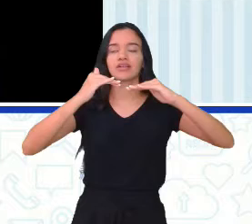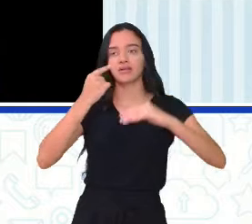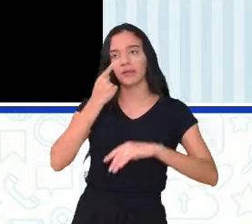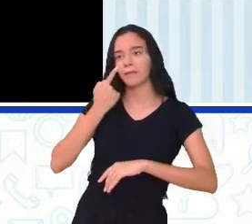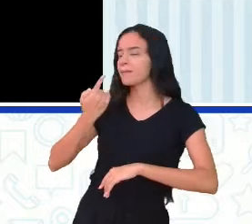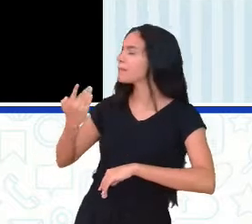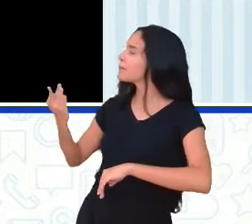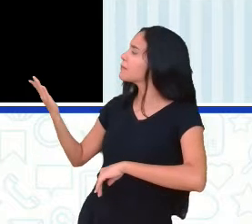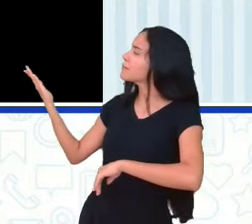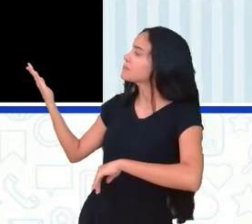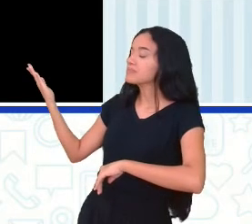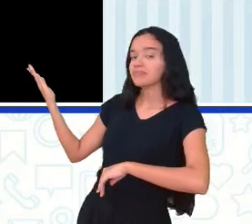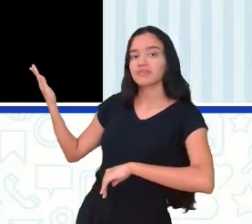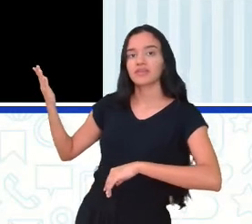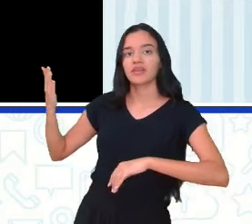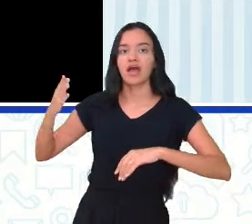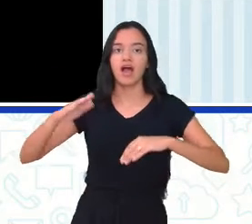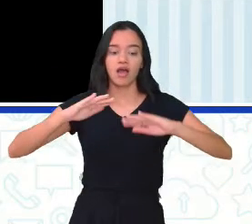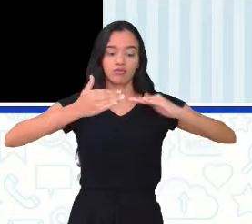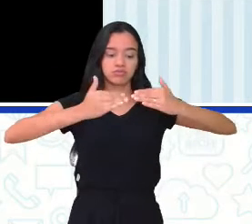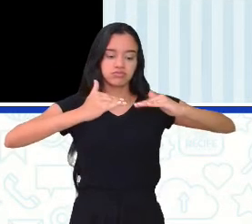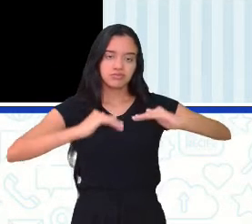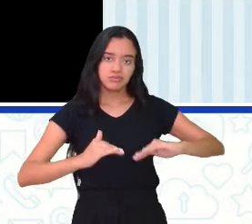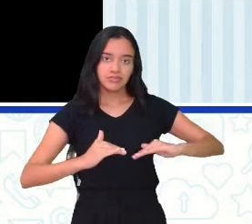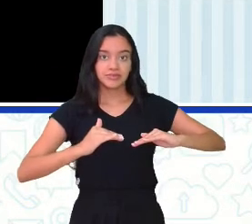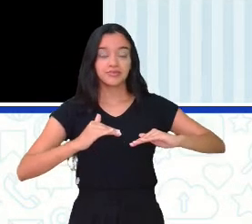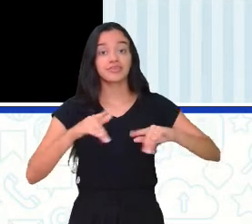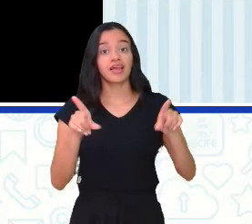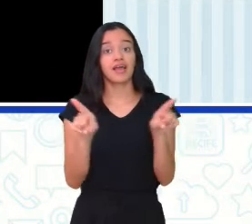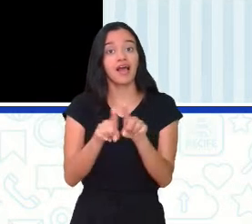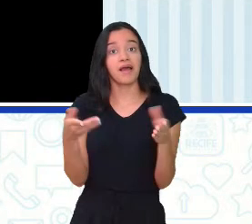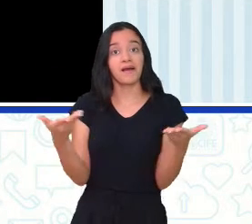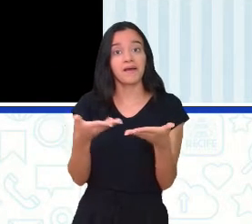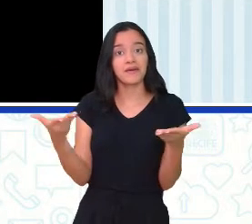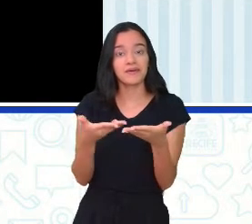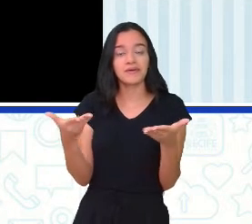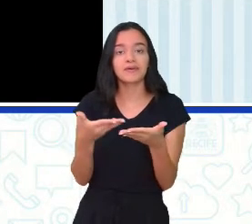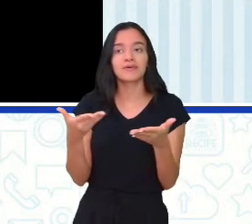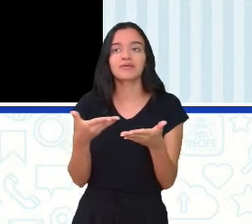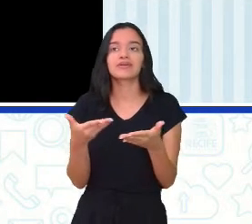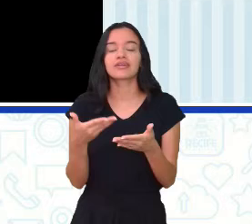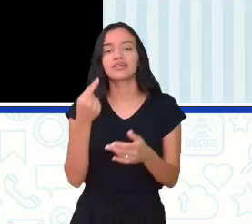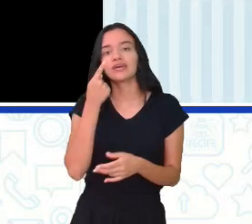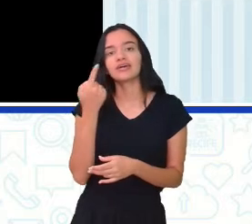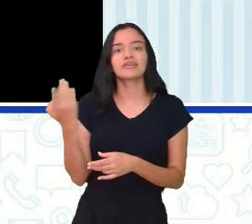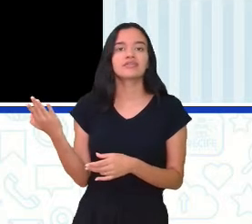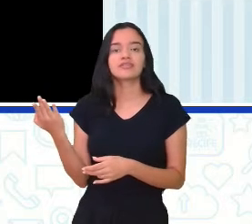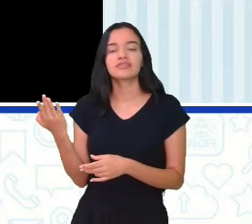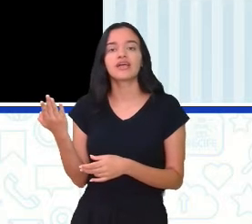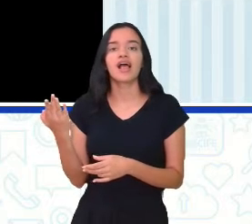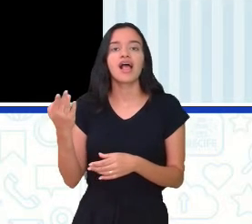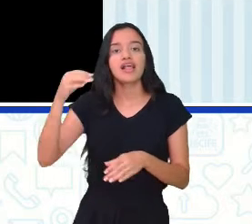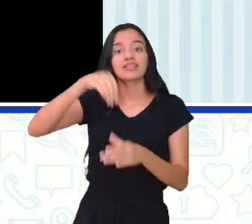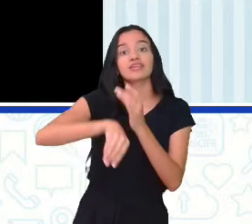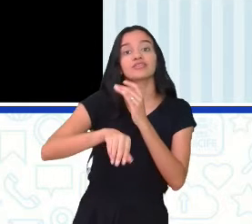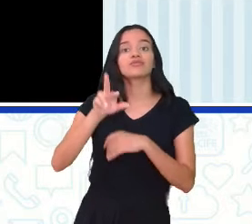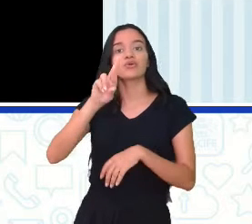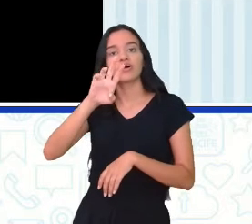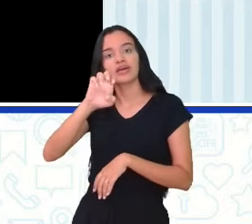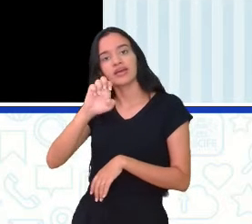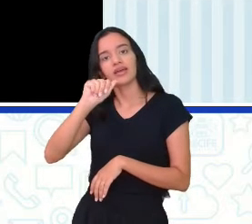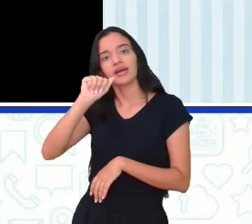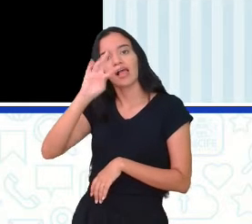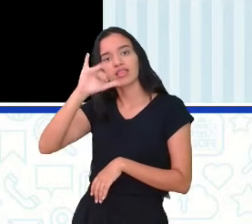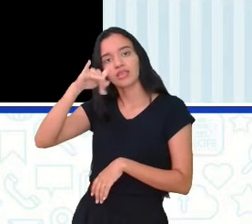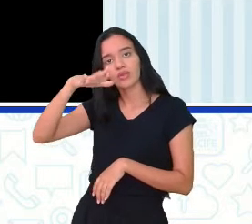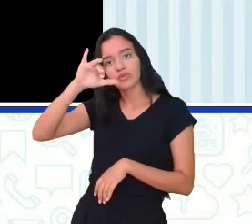densos, vão para o fundo. A etapa seguinte são os reatores Rafa. Dentro dos reatores Rafa, a matéria